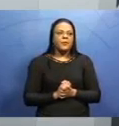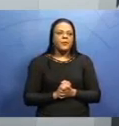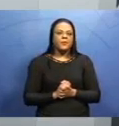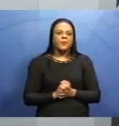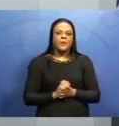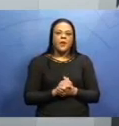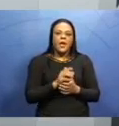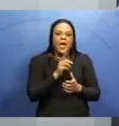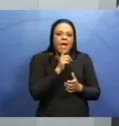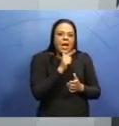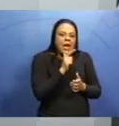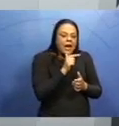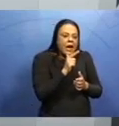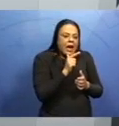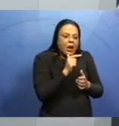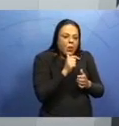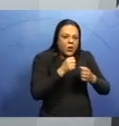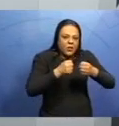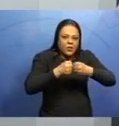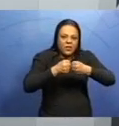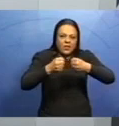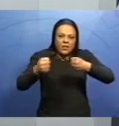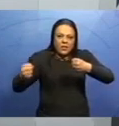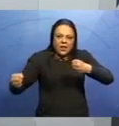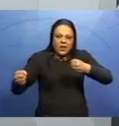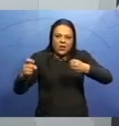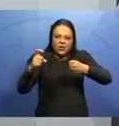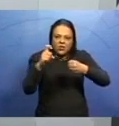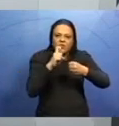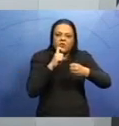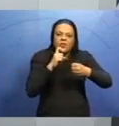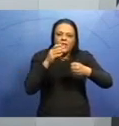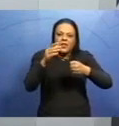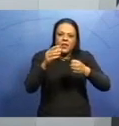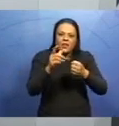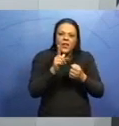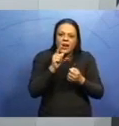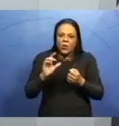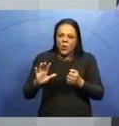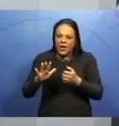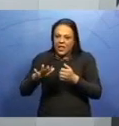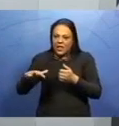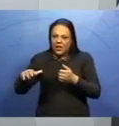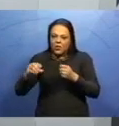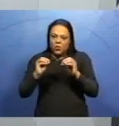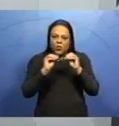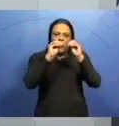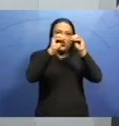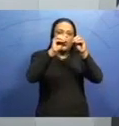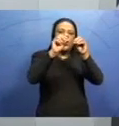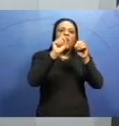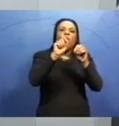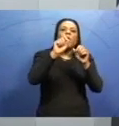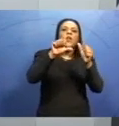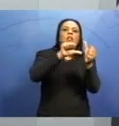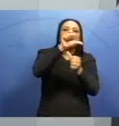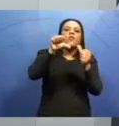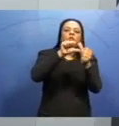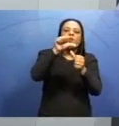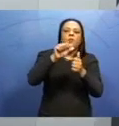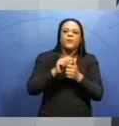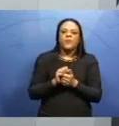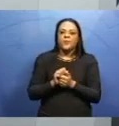Quando colocamos água no congelador no estado líquido, a água se transformará no estado